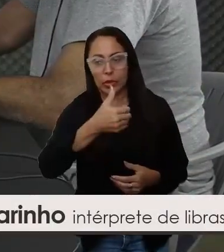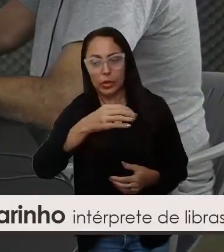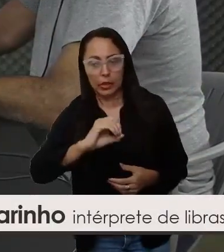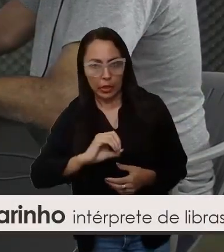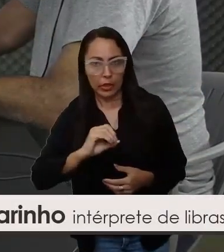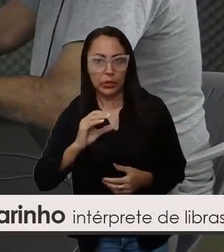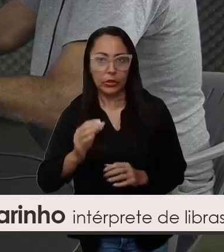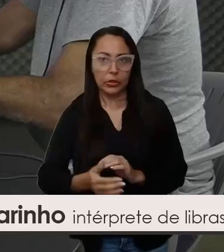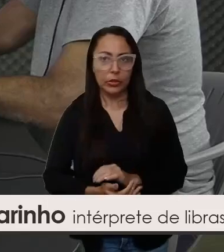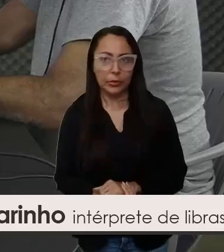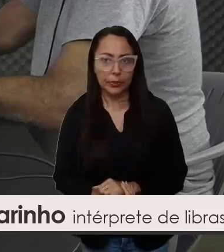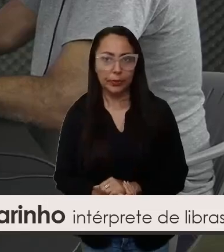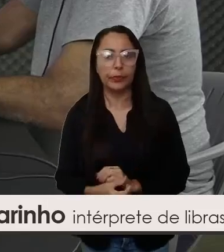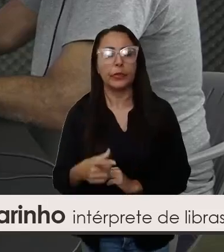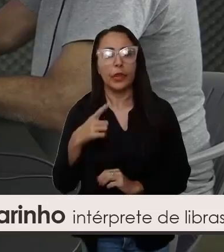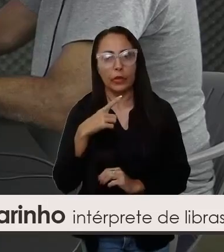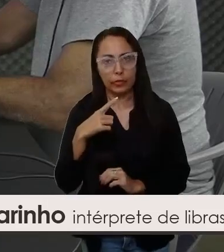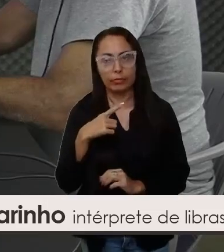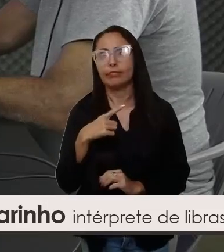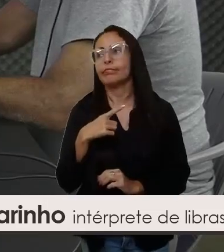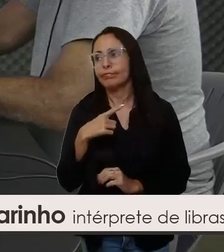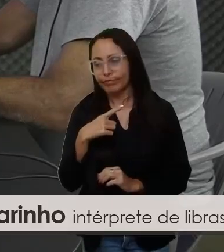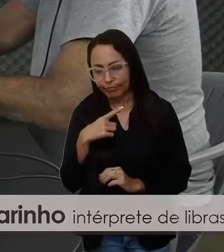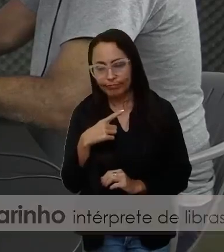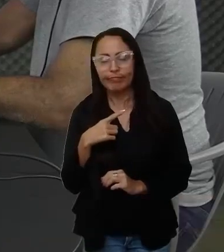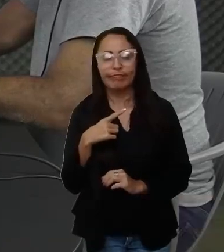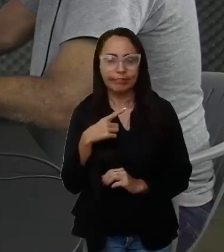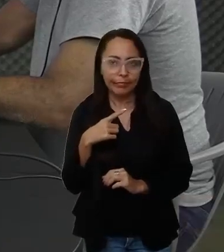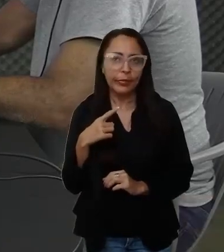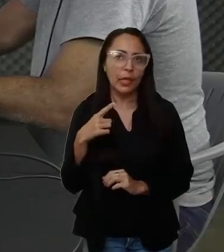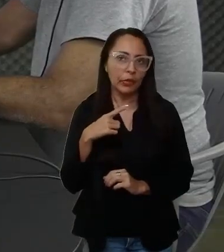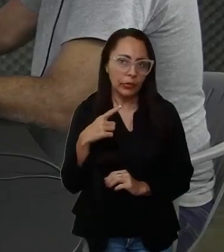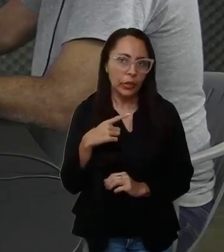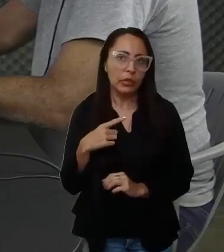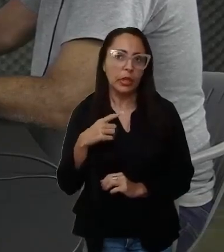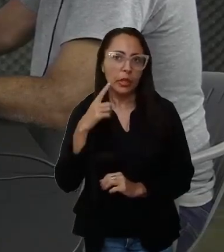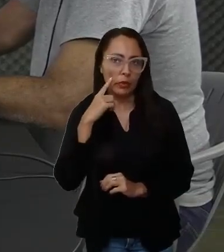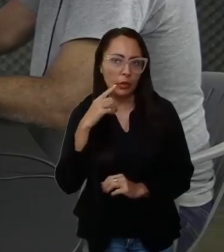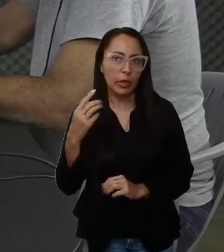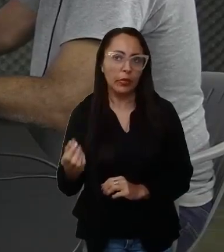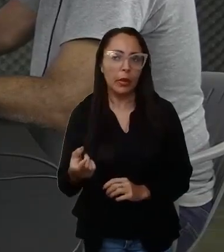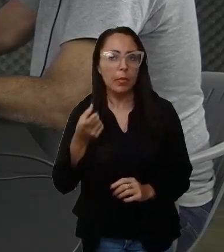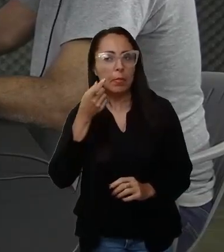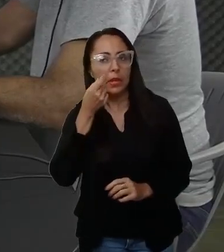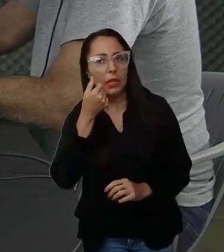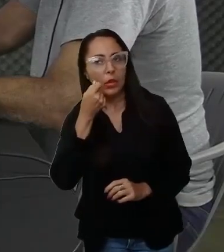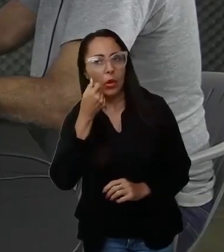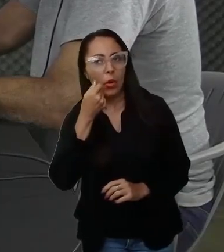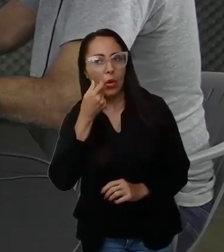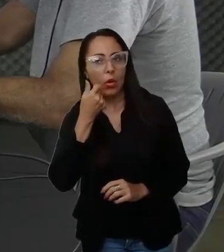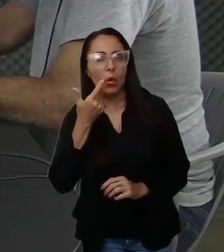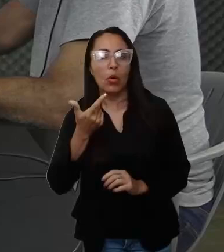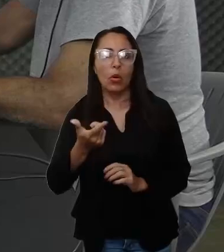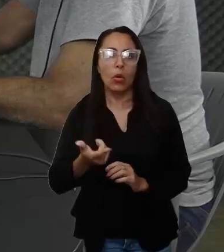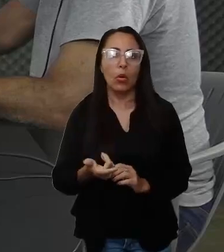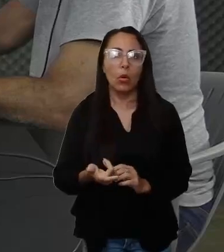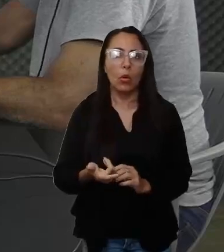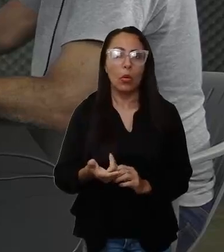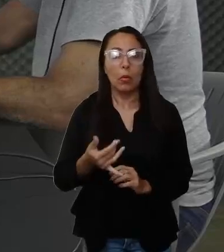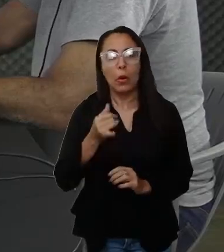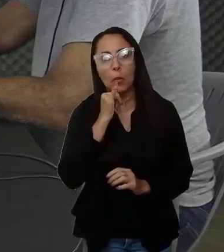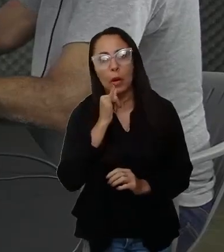também. Teve. Branquinha, foi afetada, Maceió, a própria